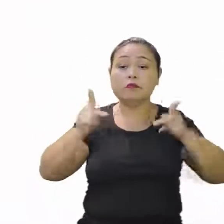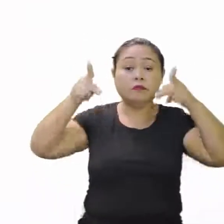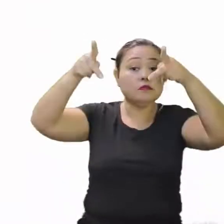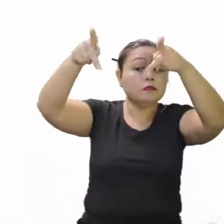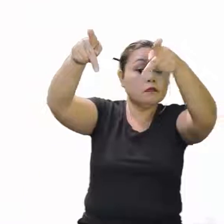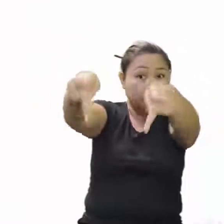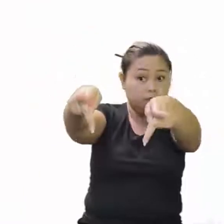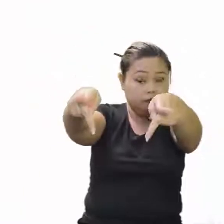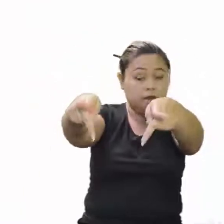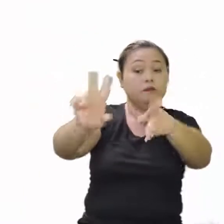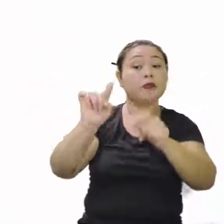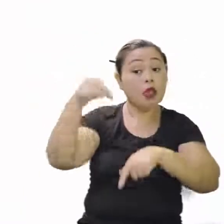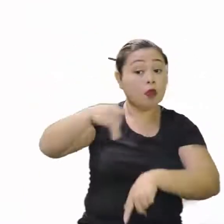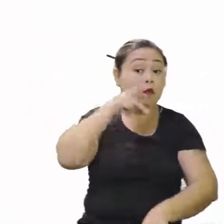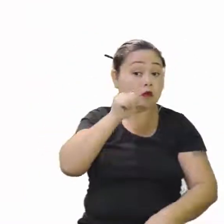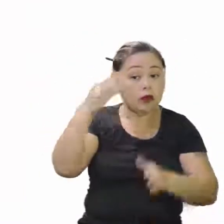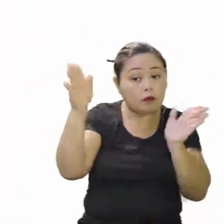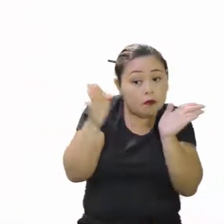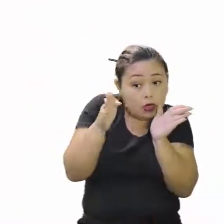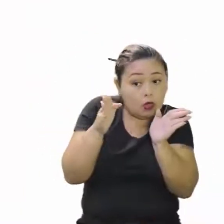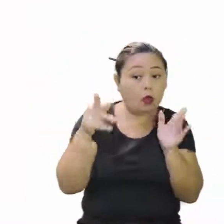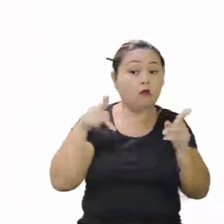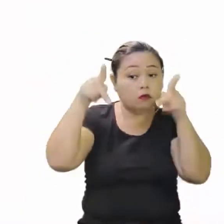Porto Velho é menor do que essa daí. Beleza?